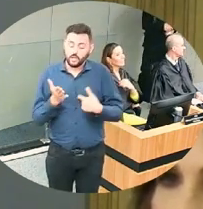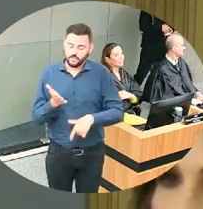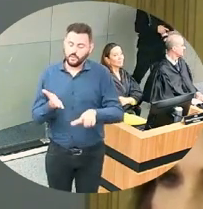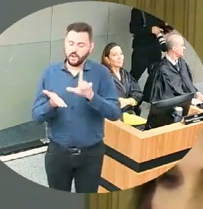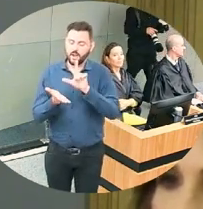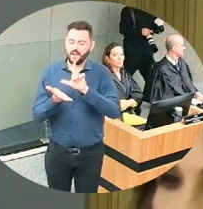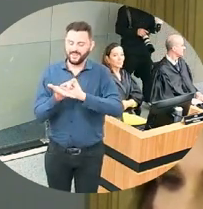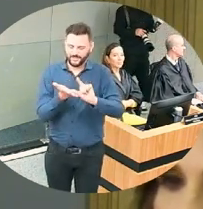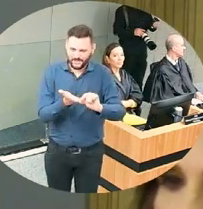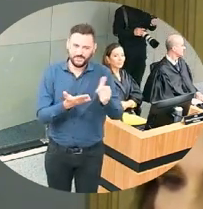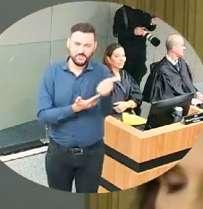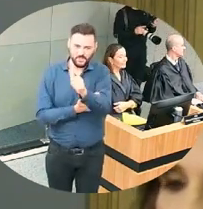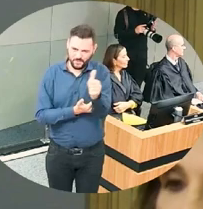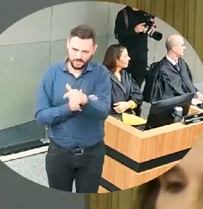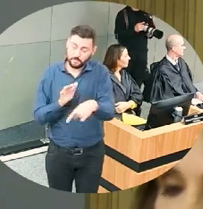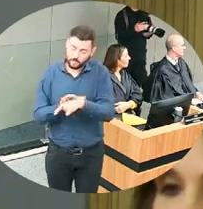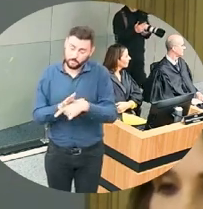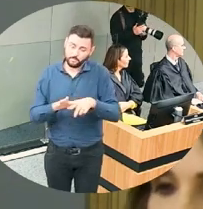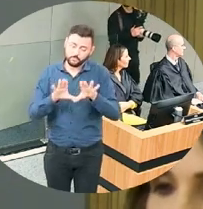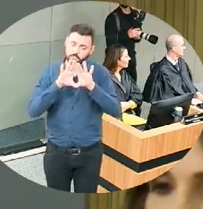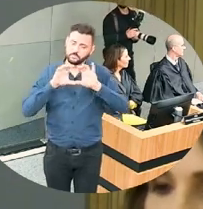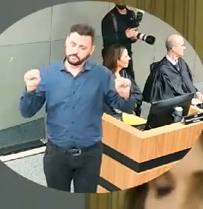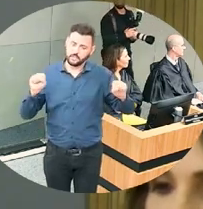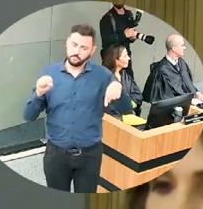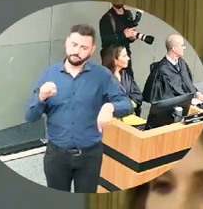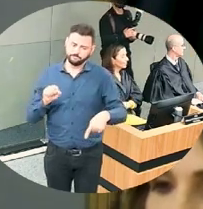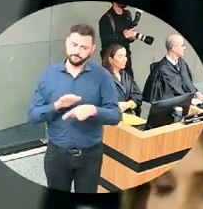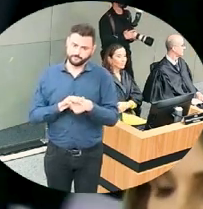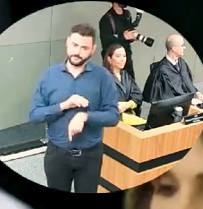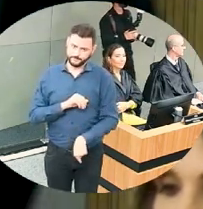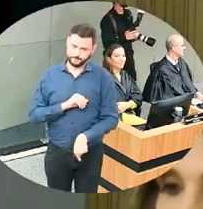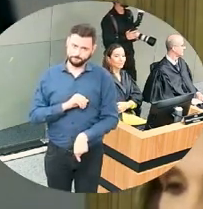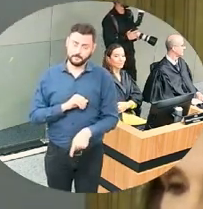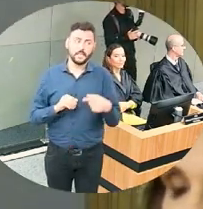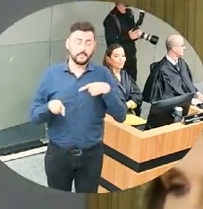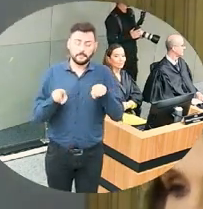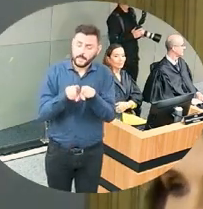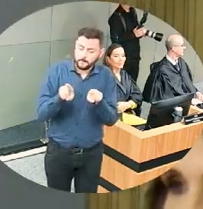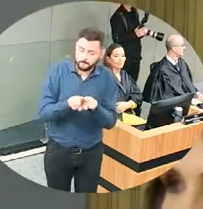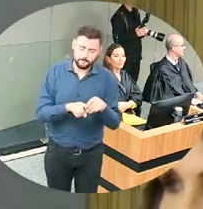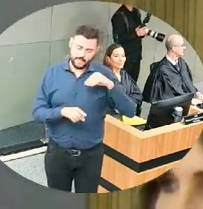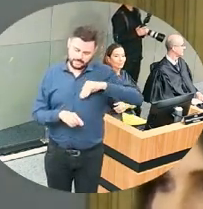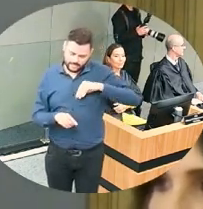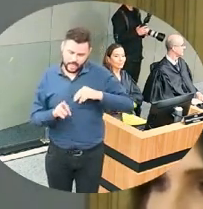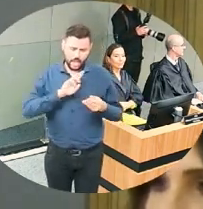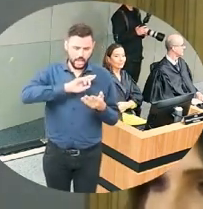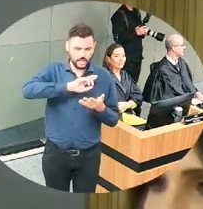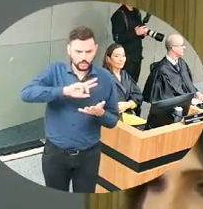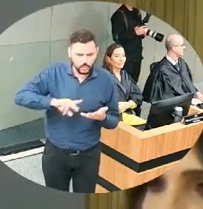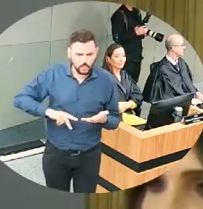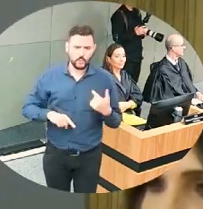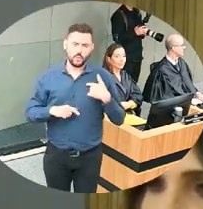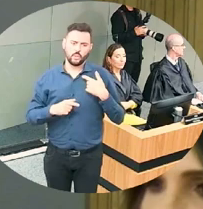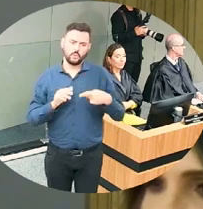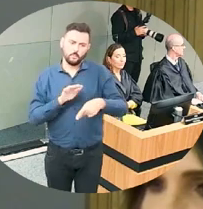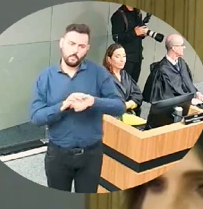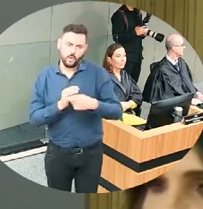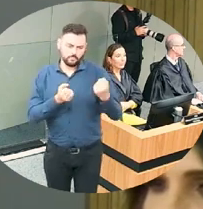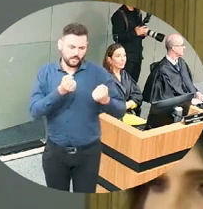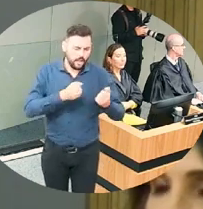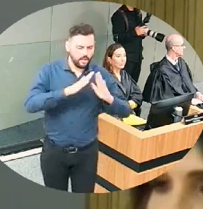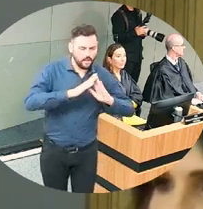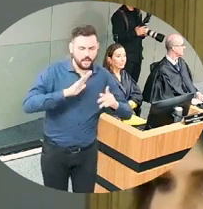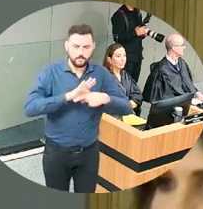Interno deste tribunal autorizou o acesso aos dados de bens e rendas na forma da instrução normativa